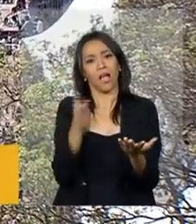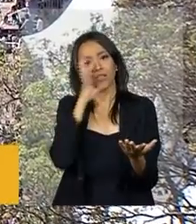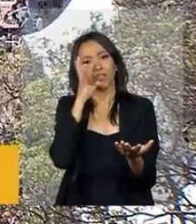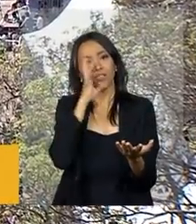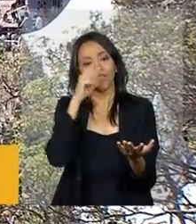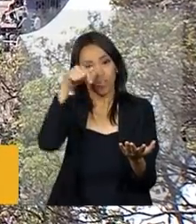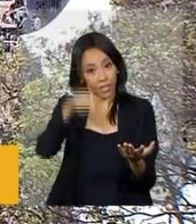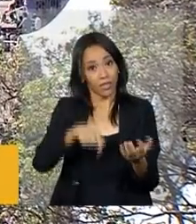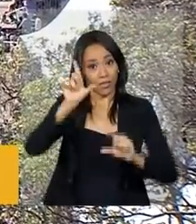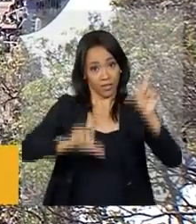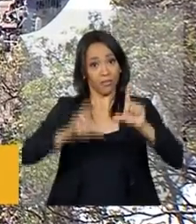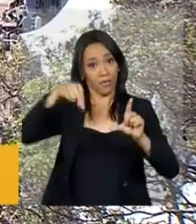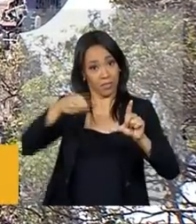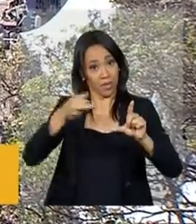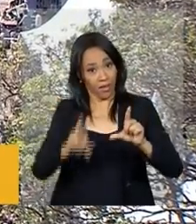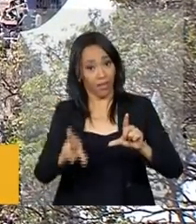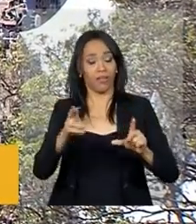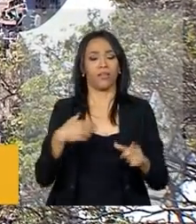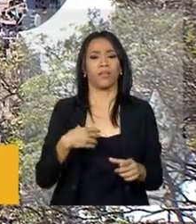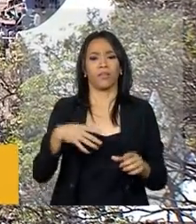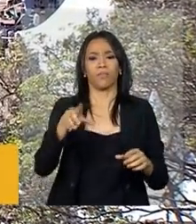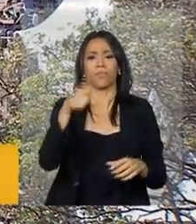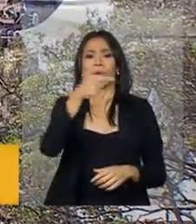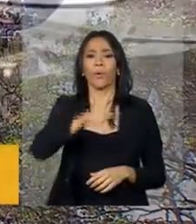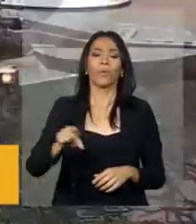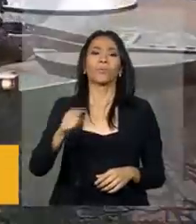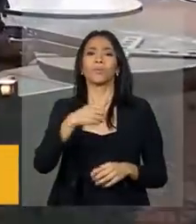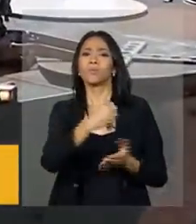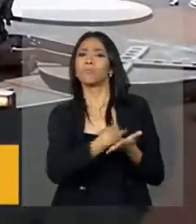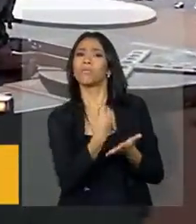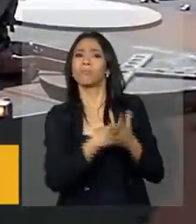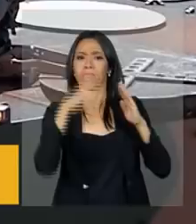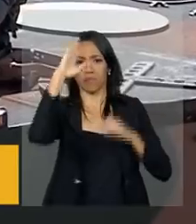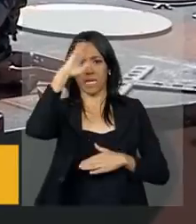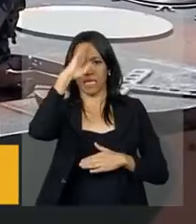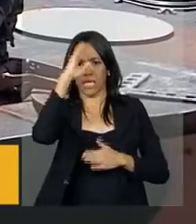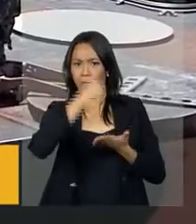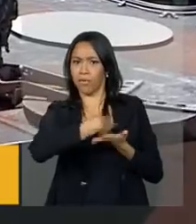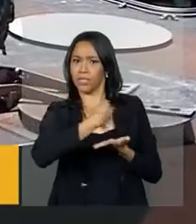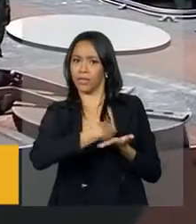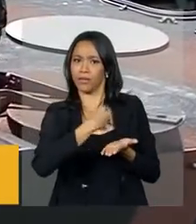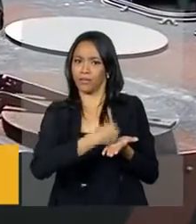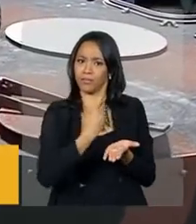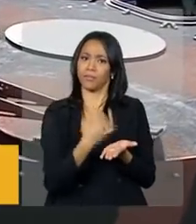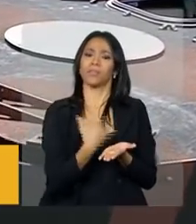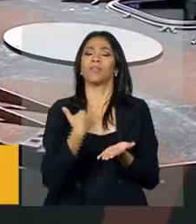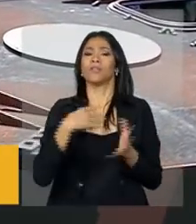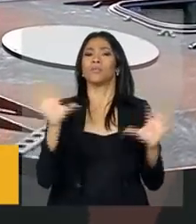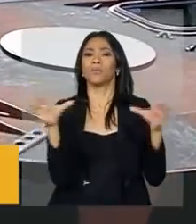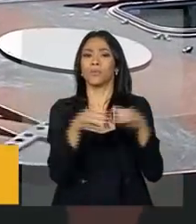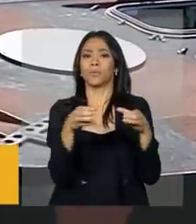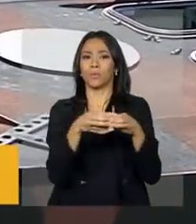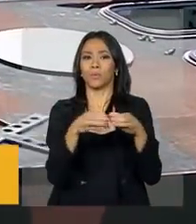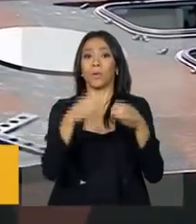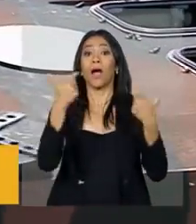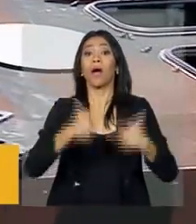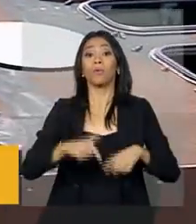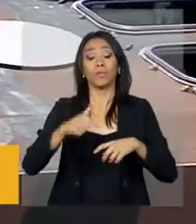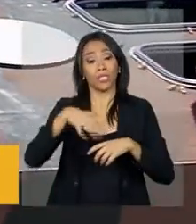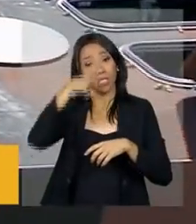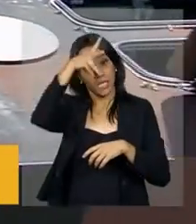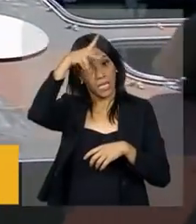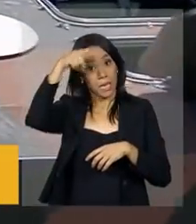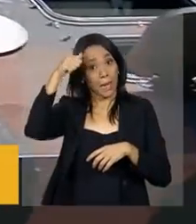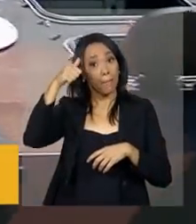aqui pela TVNBR. Militares participando aí com as mensagens, o sargento João Ricardo e os militares do quartel da Aeronáutica em Manaus estão